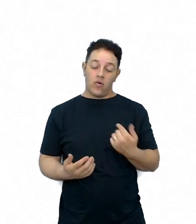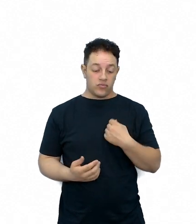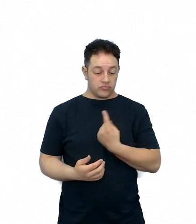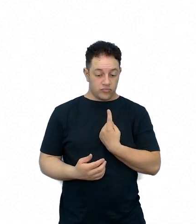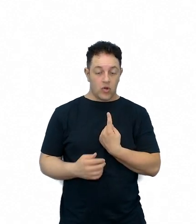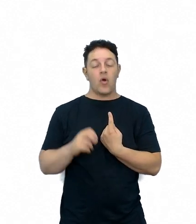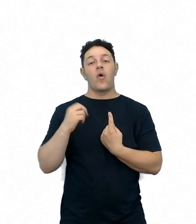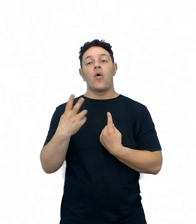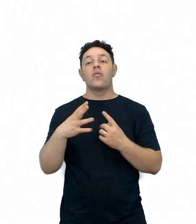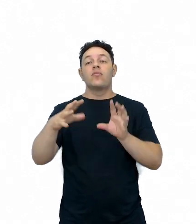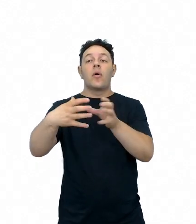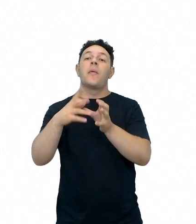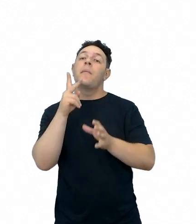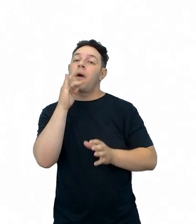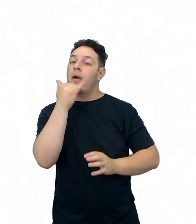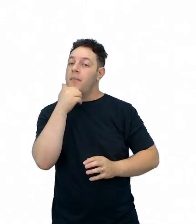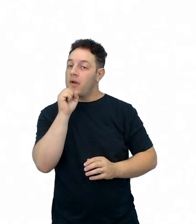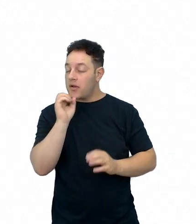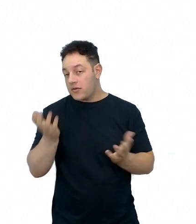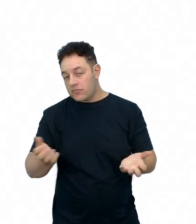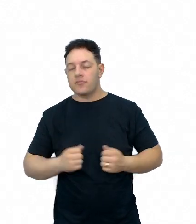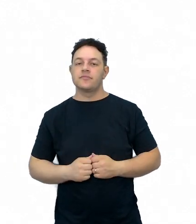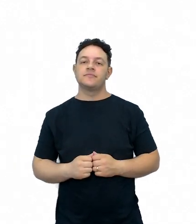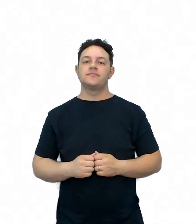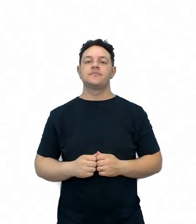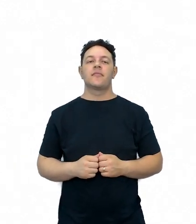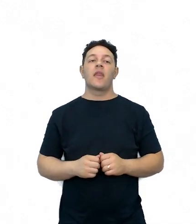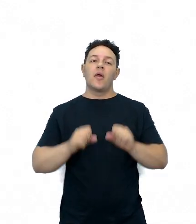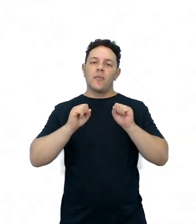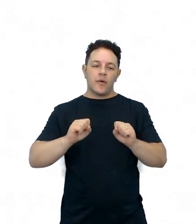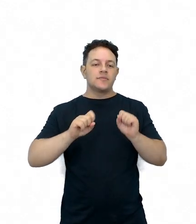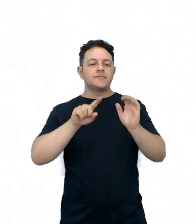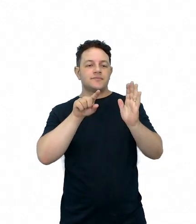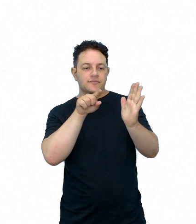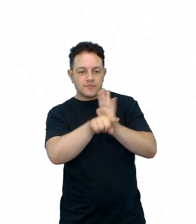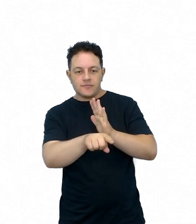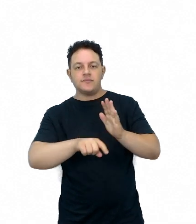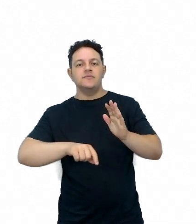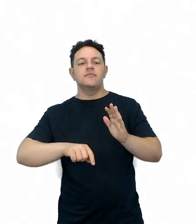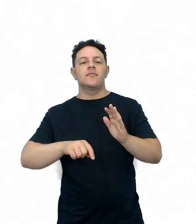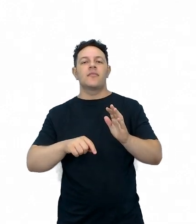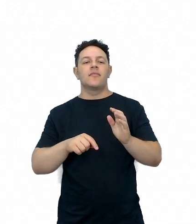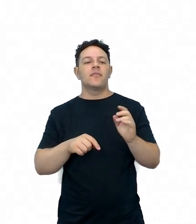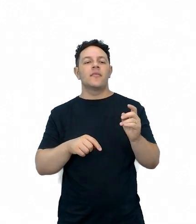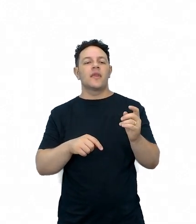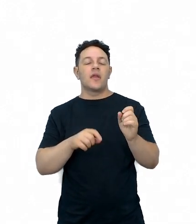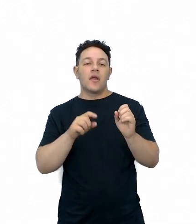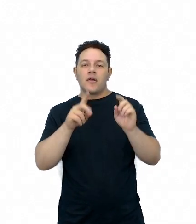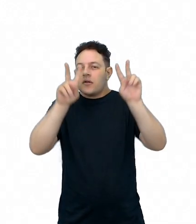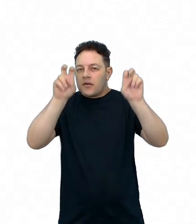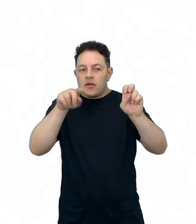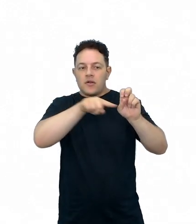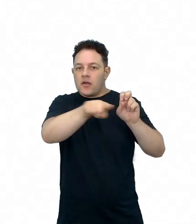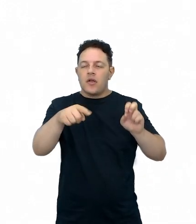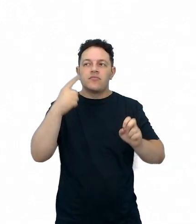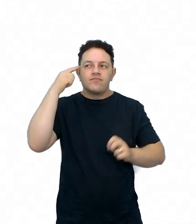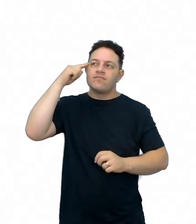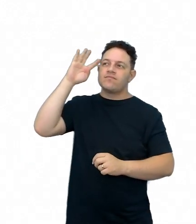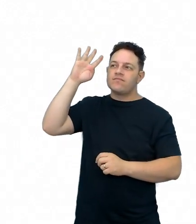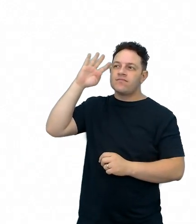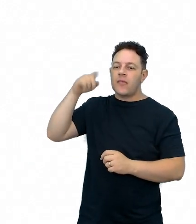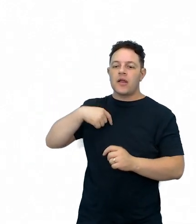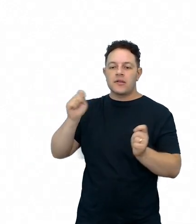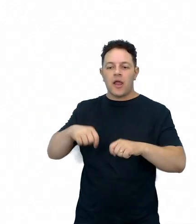com os pares. Ele define uma pergunta motriz, uma pergunta que vai alavancar o projeto, que ele